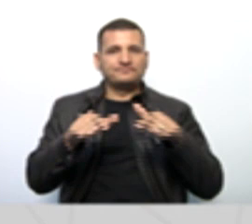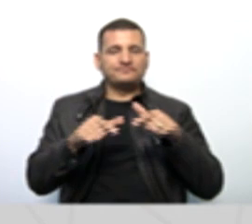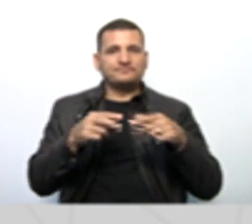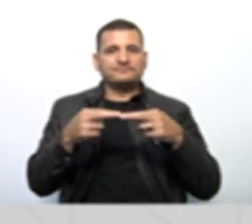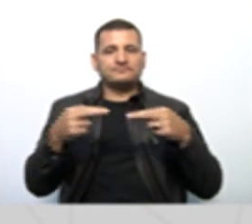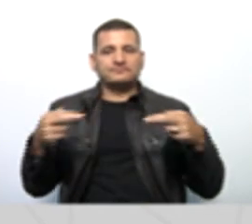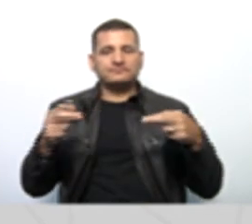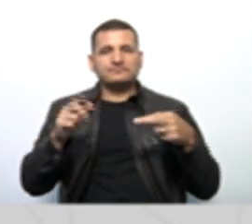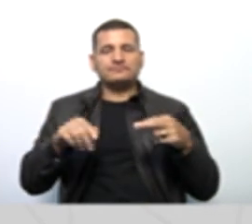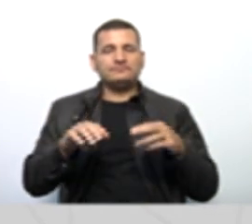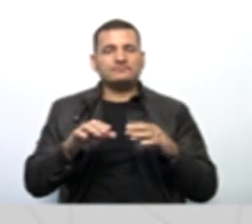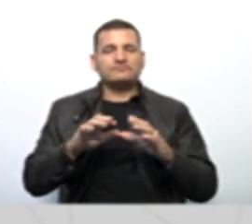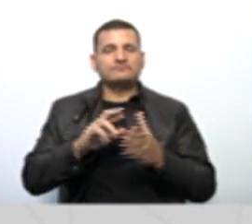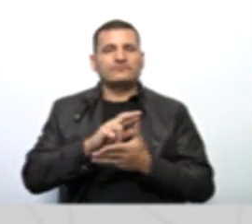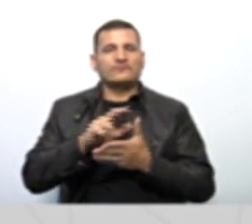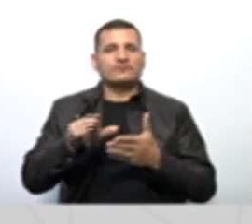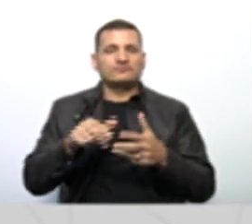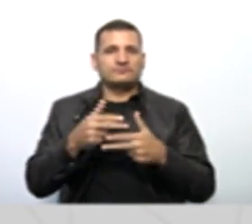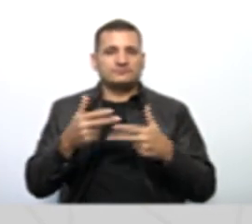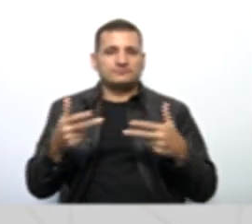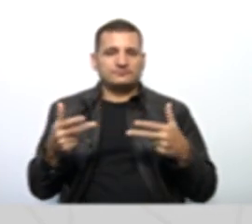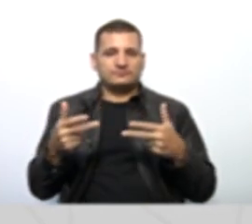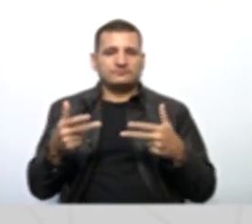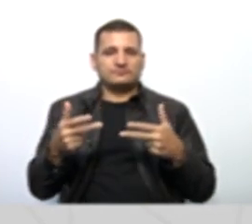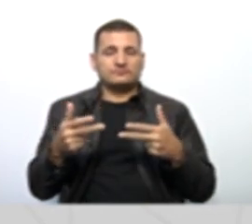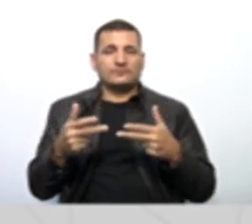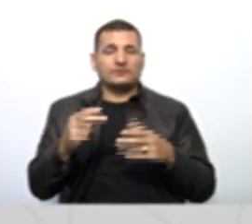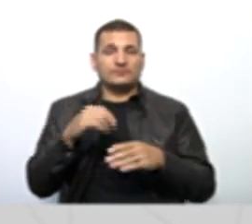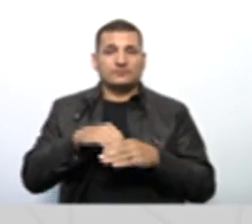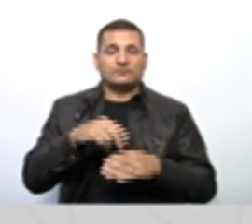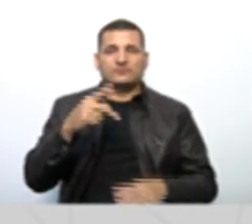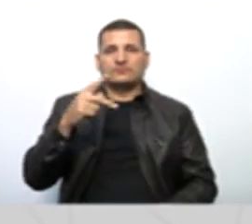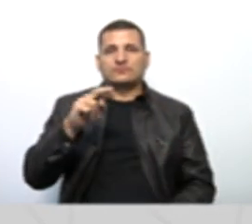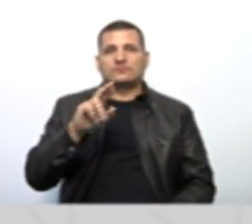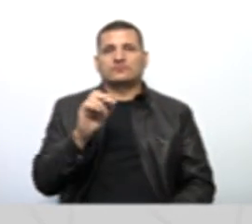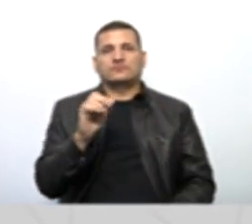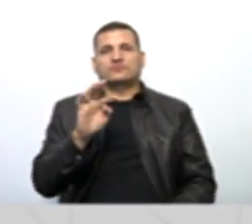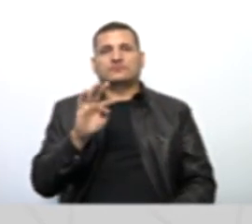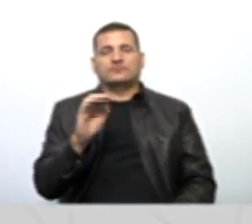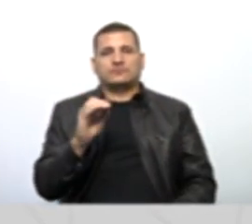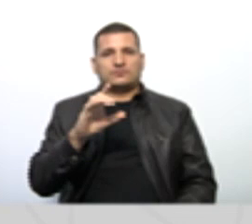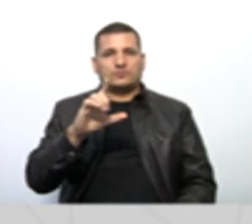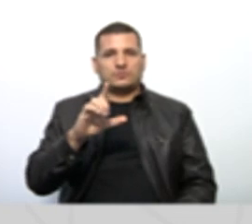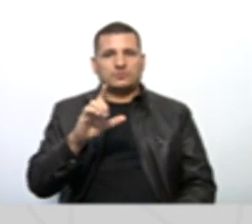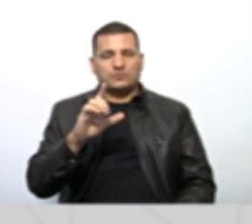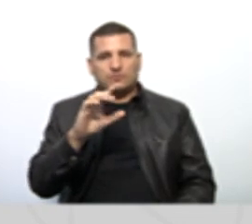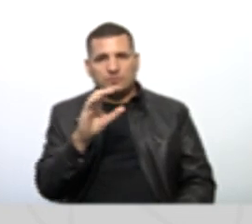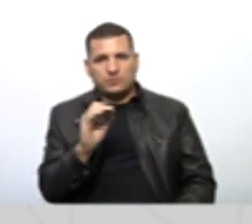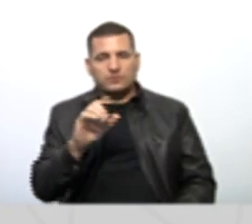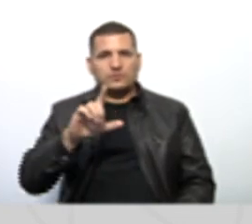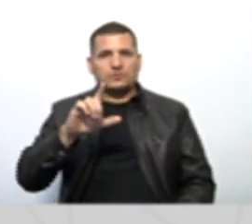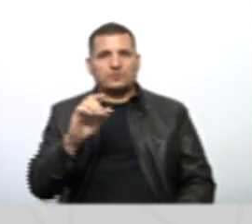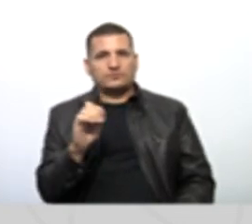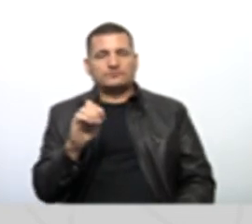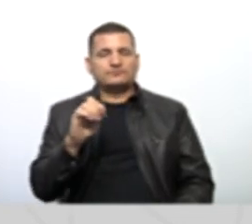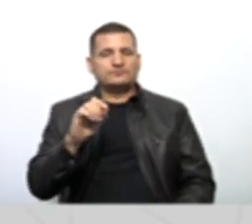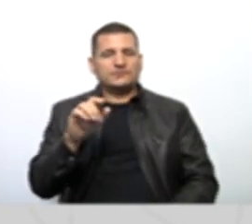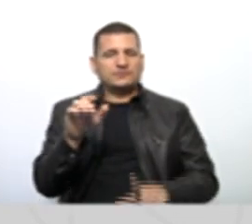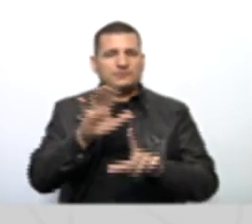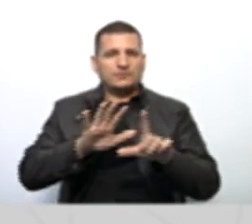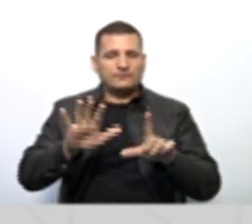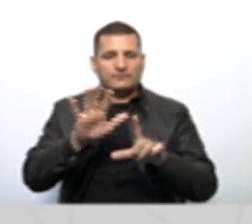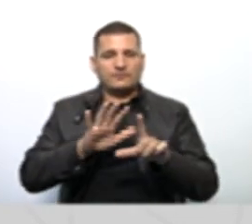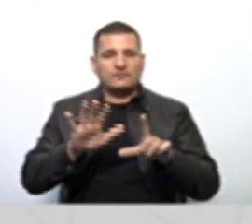é um conjunto de operações implementado por um protocolo através de uma interface ele é oferecido a